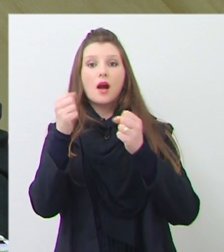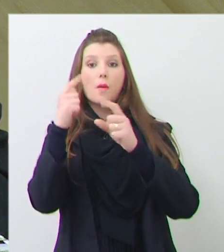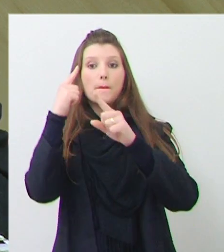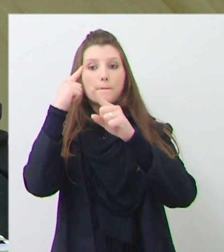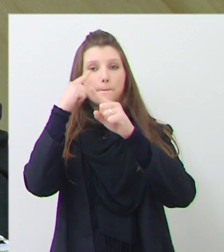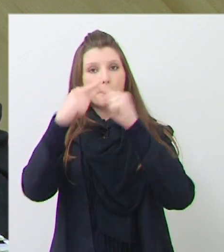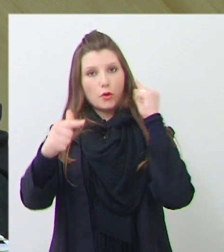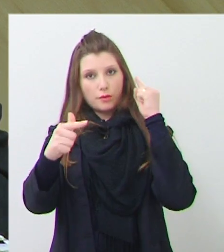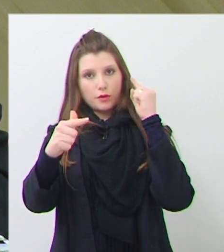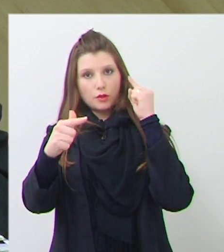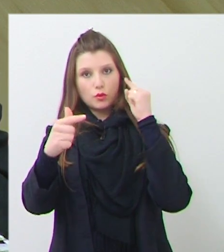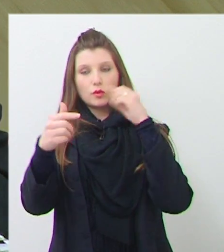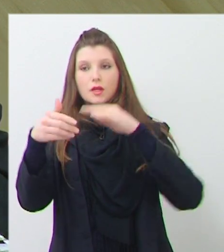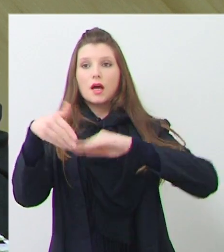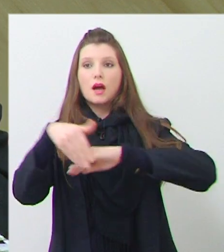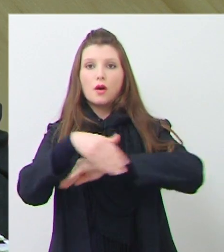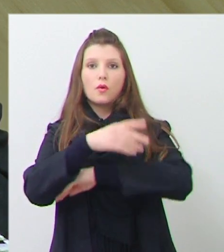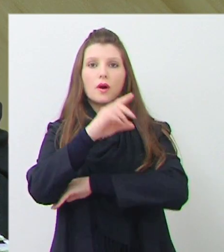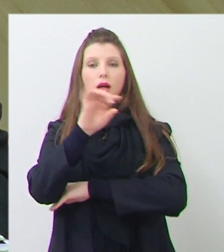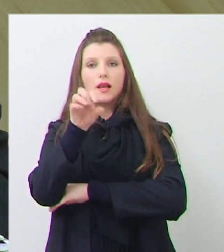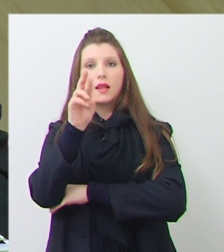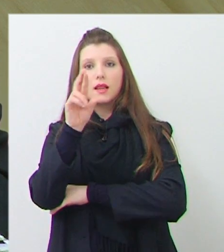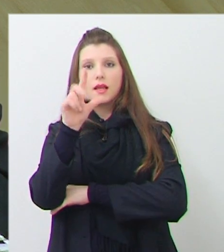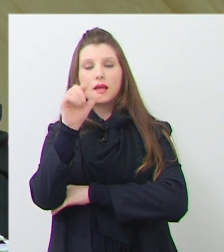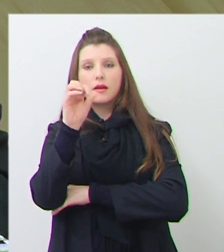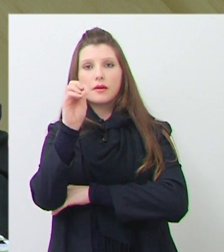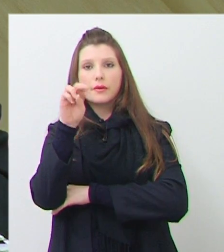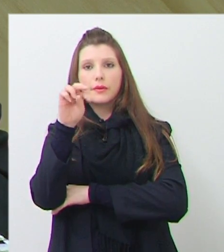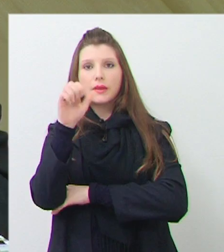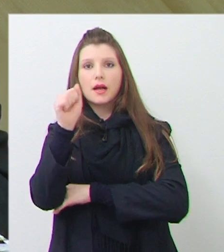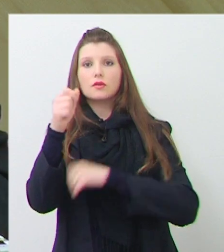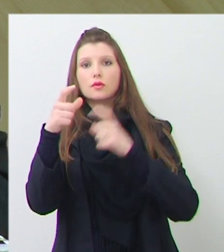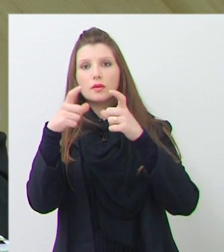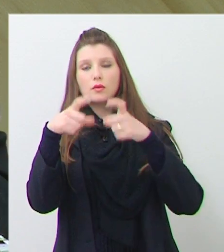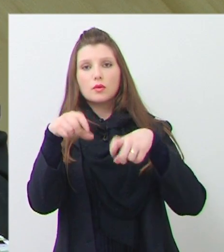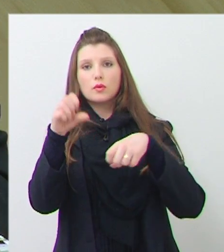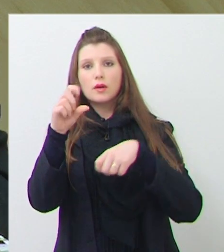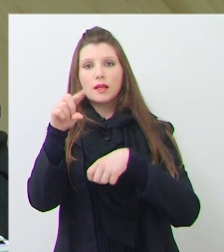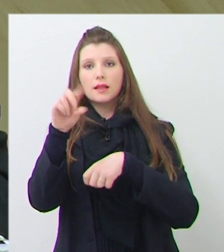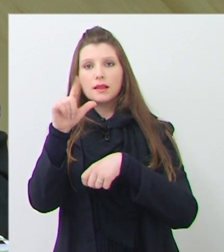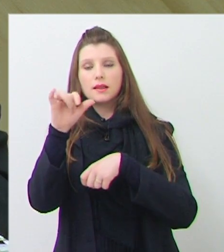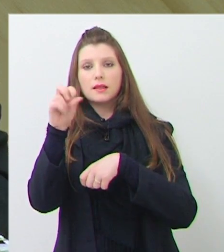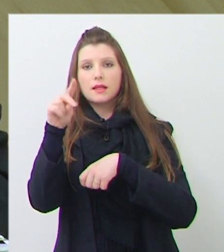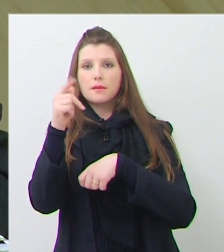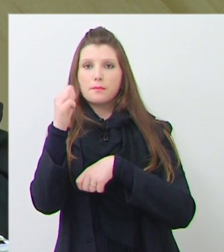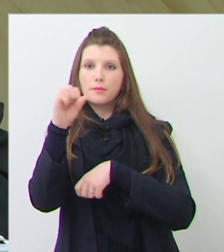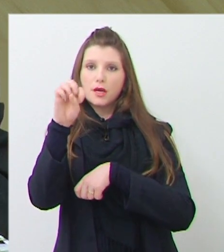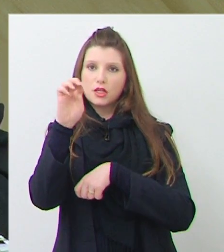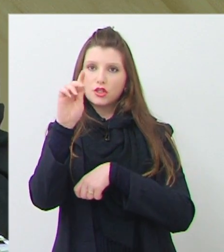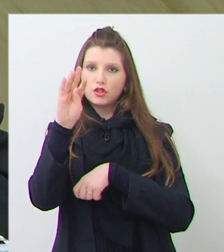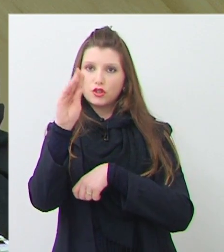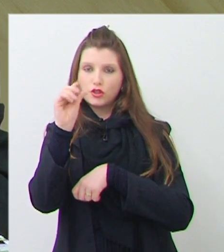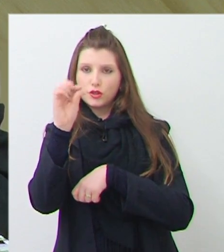ambos os lados da rodovia Leonardo Bialek, que cruza o bairro Linha Batista. Indicação